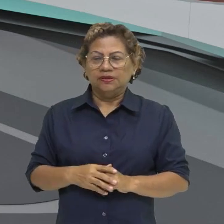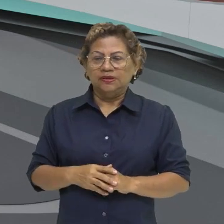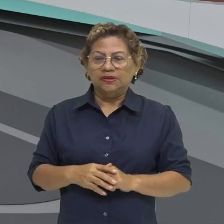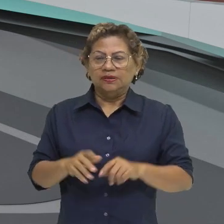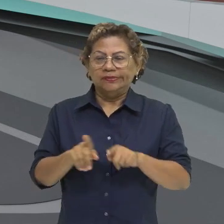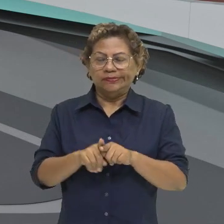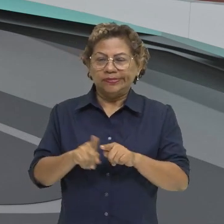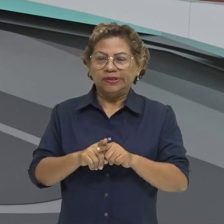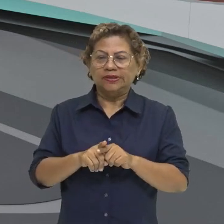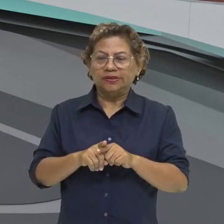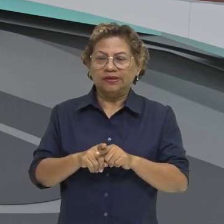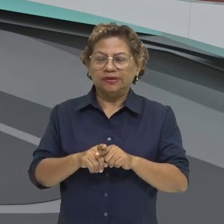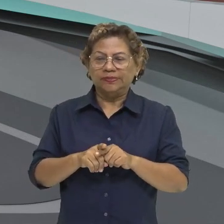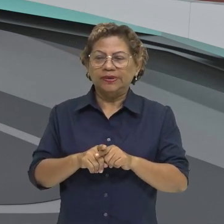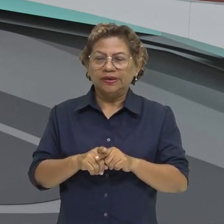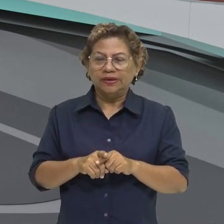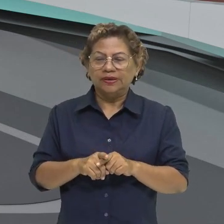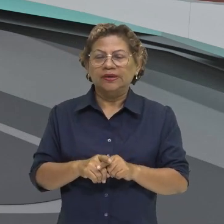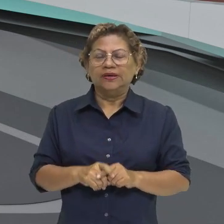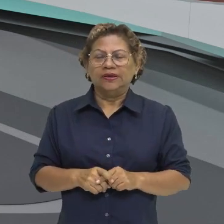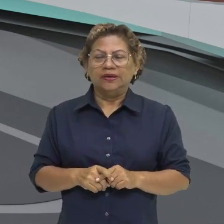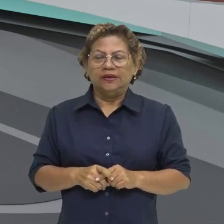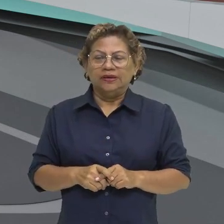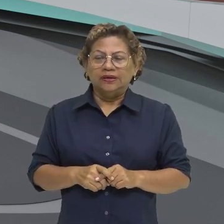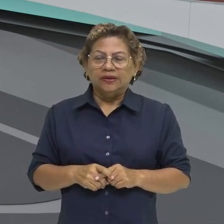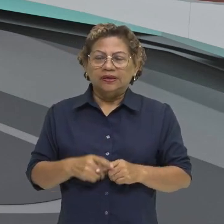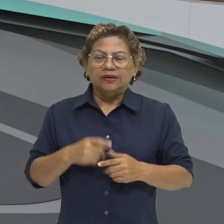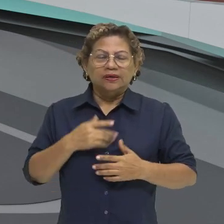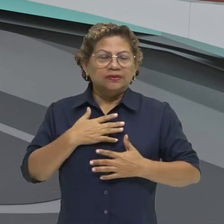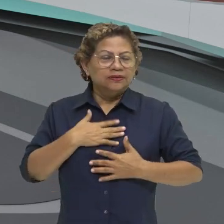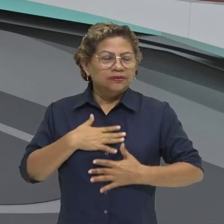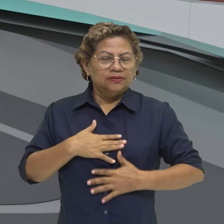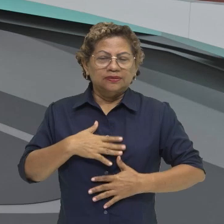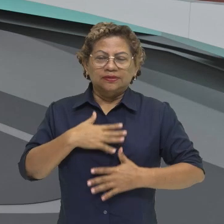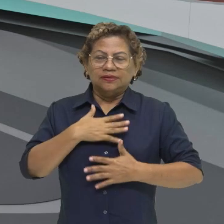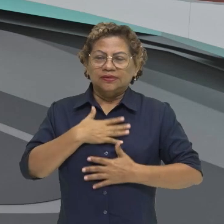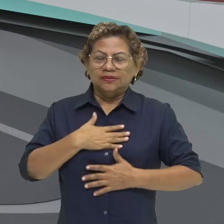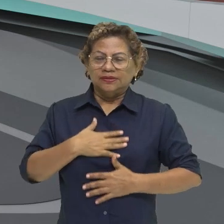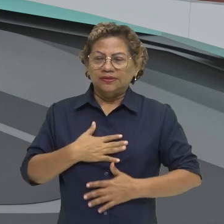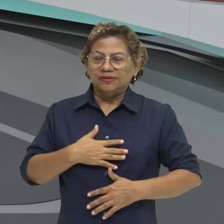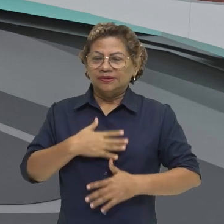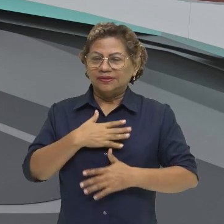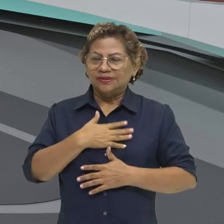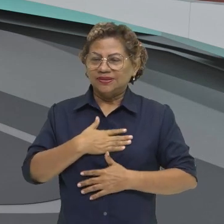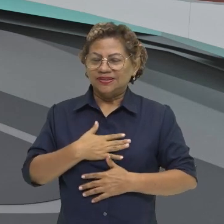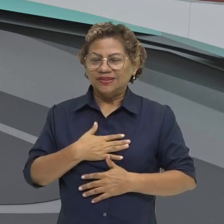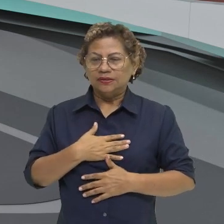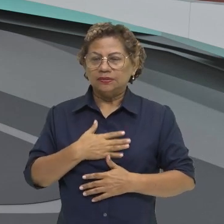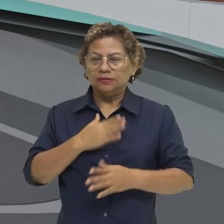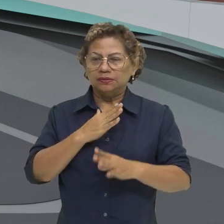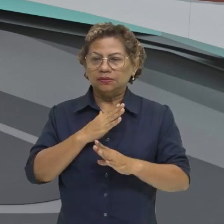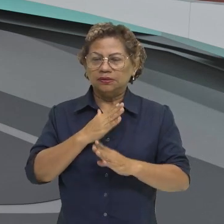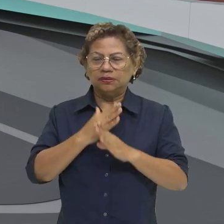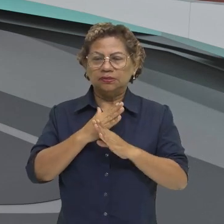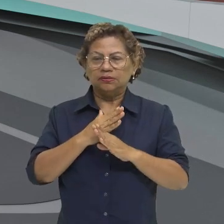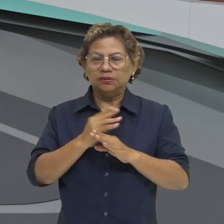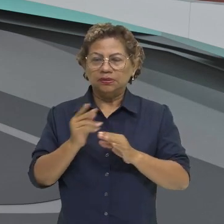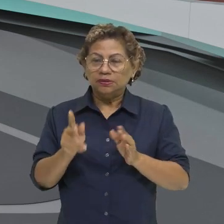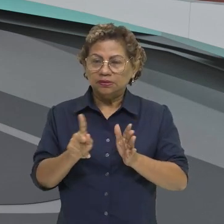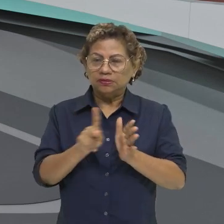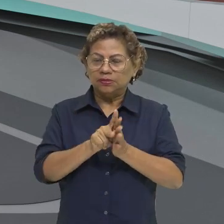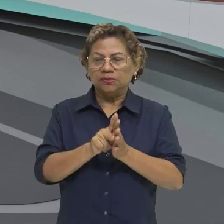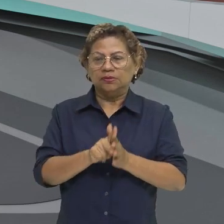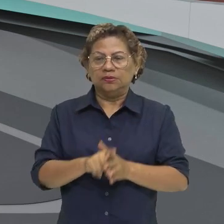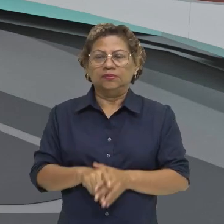Geralmente, quando se pensa em arte, pensa-se em beleza, em harmonia, em composição, mas